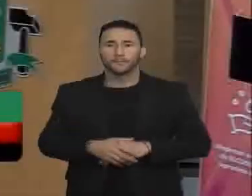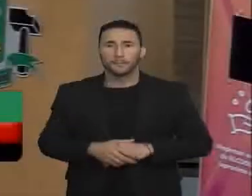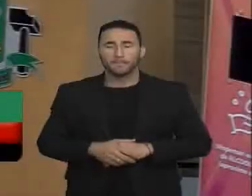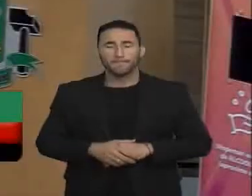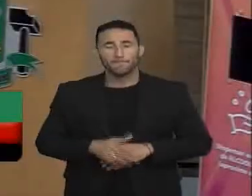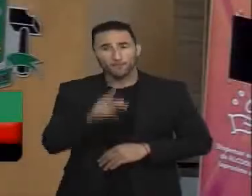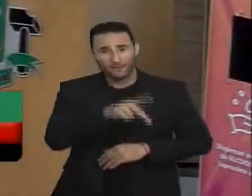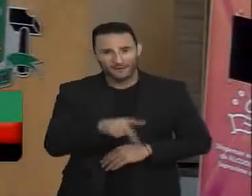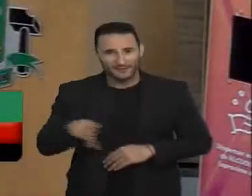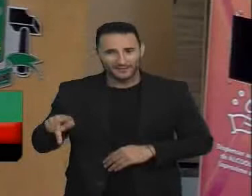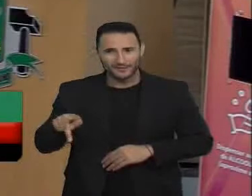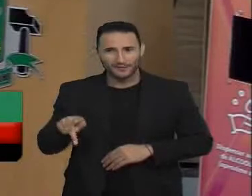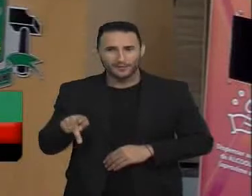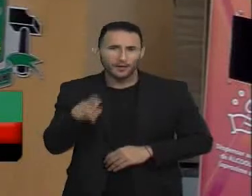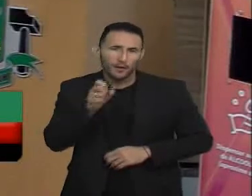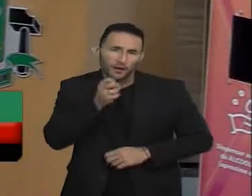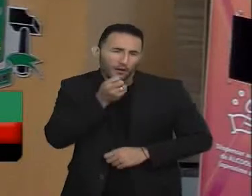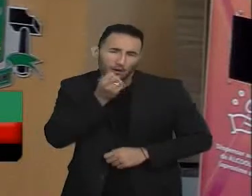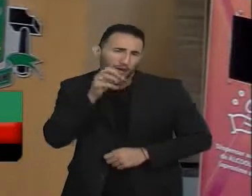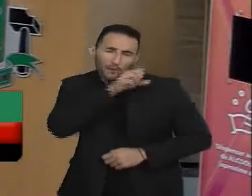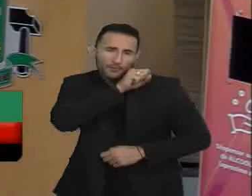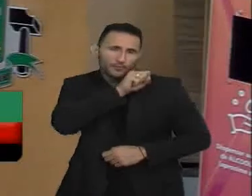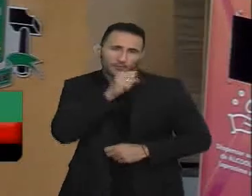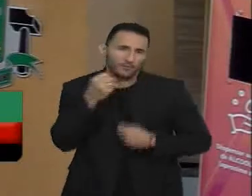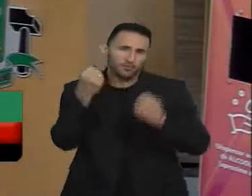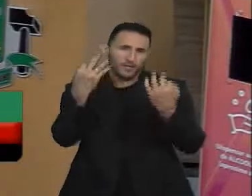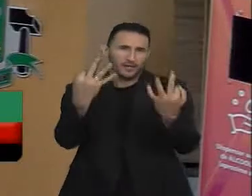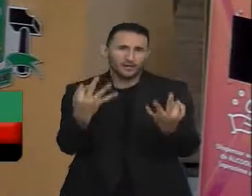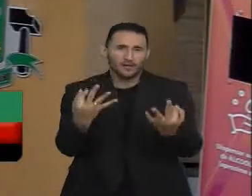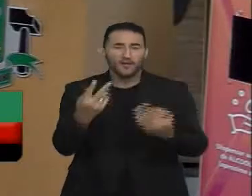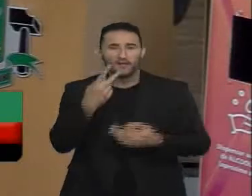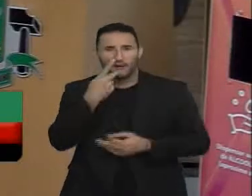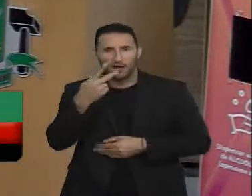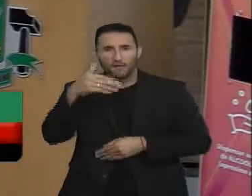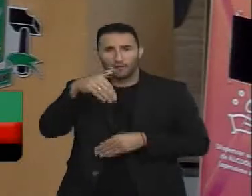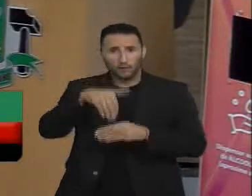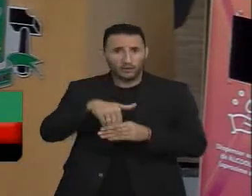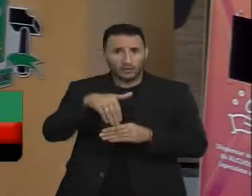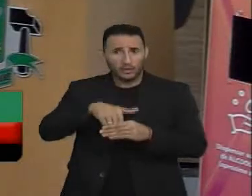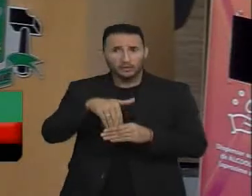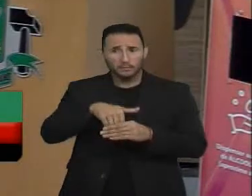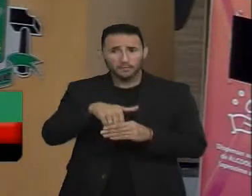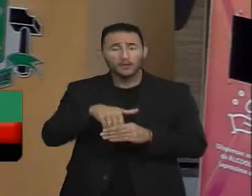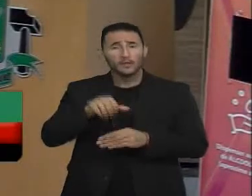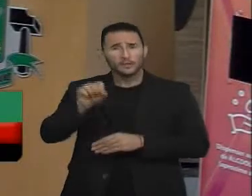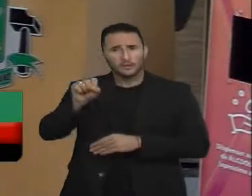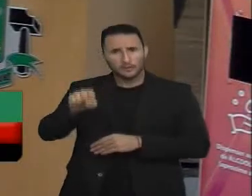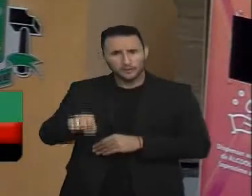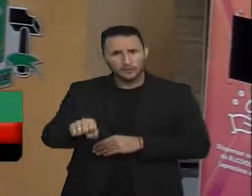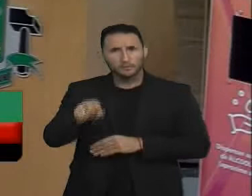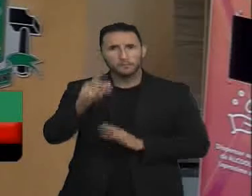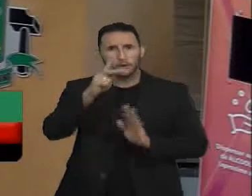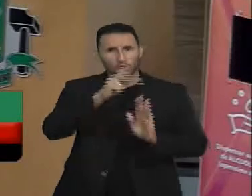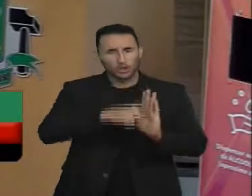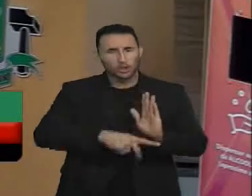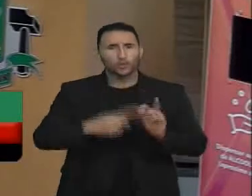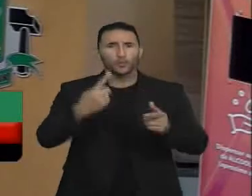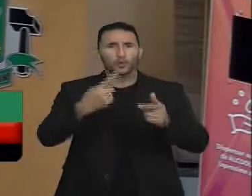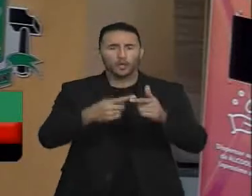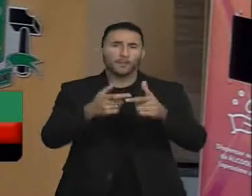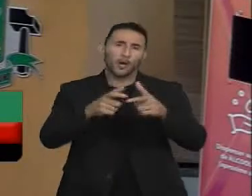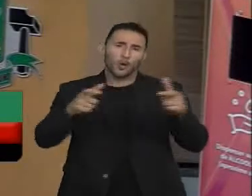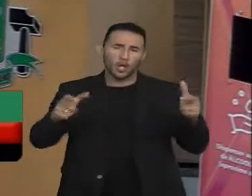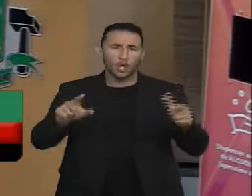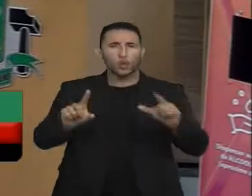Senhor presidente, coisa rápida, só para dizer que votei no projeto, porque entendo que foi a escolha da maioria aqui, e a